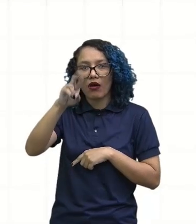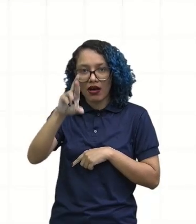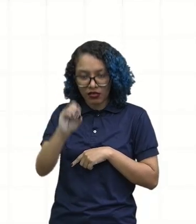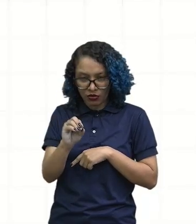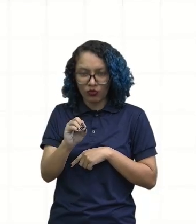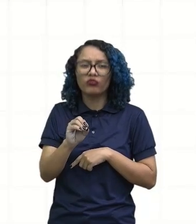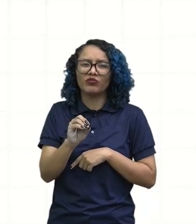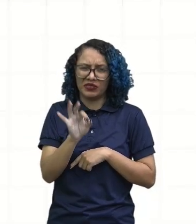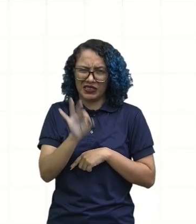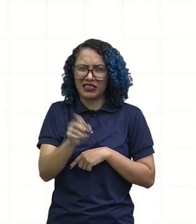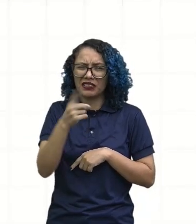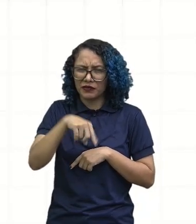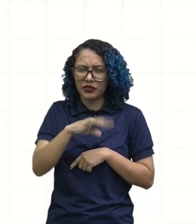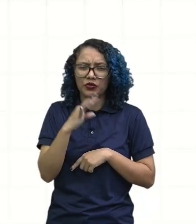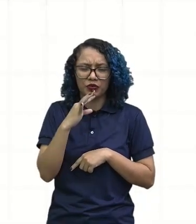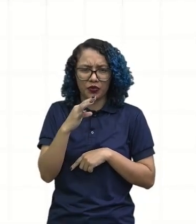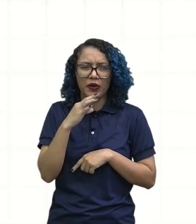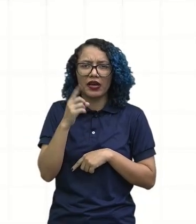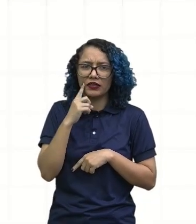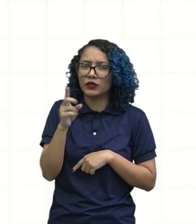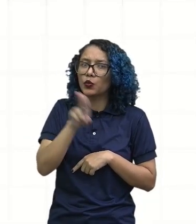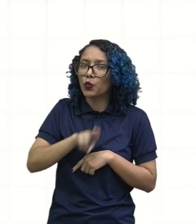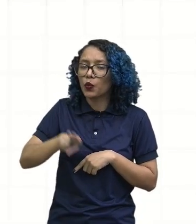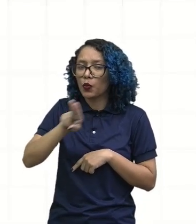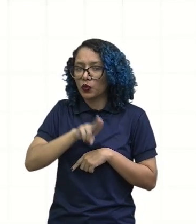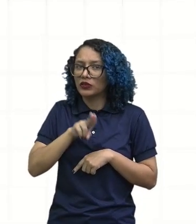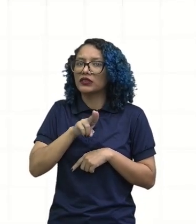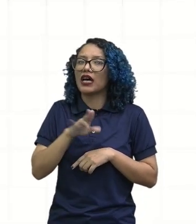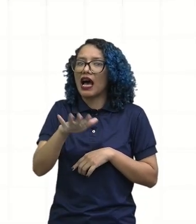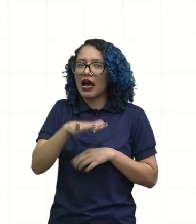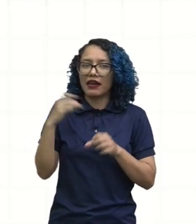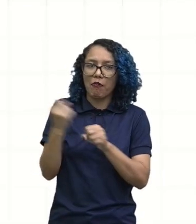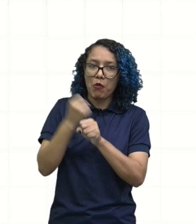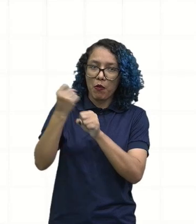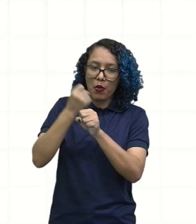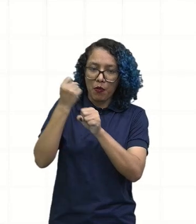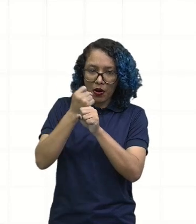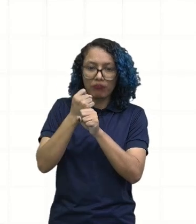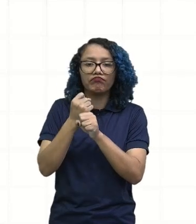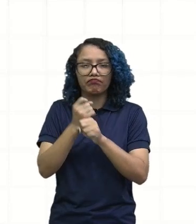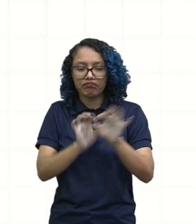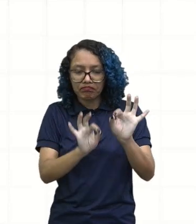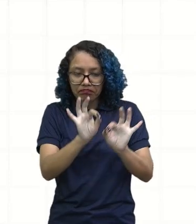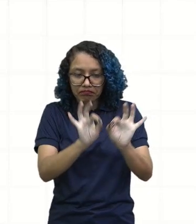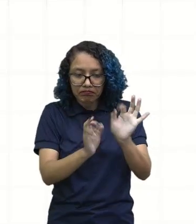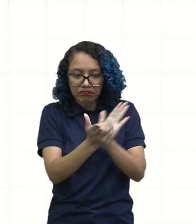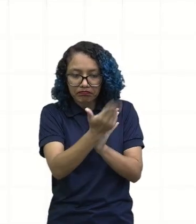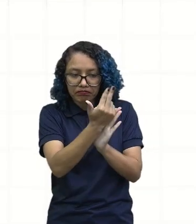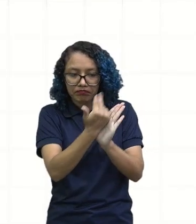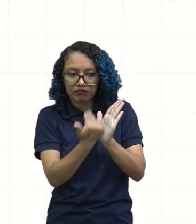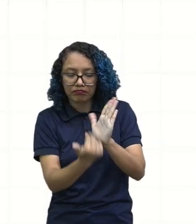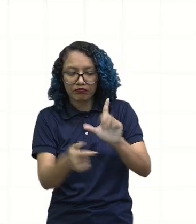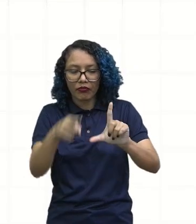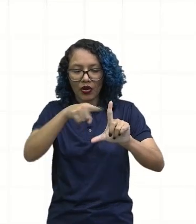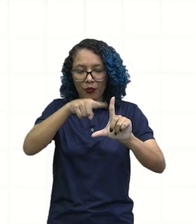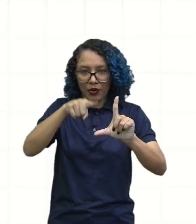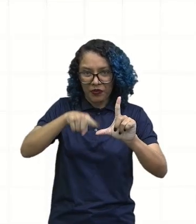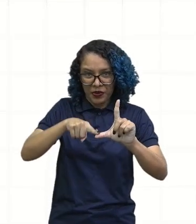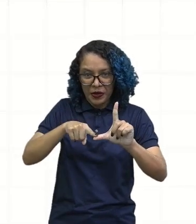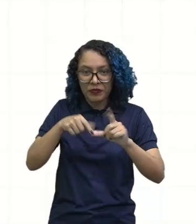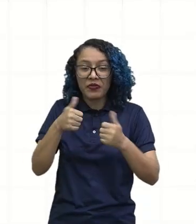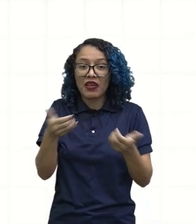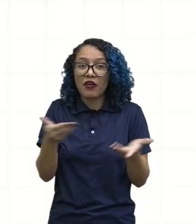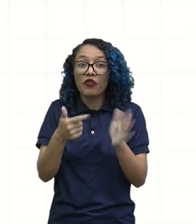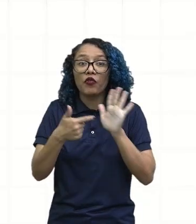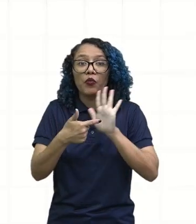por aí, né, que é o esquadro, que ele ajuda a construir ângulos retos. Tudo bem? Agora eu vou mostrar para